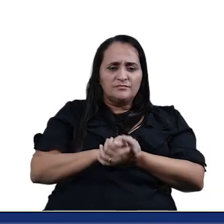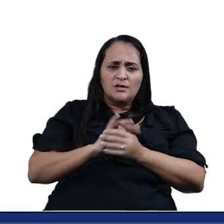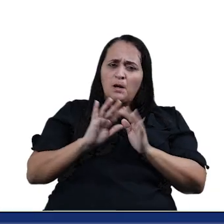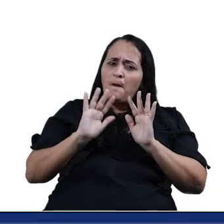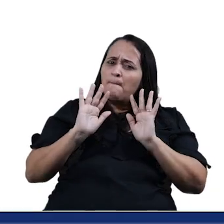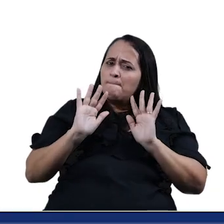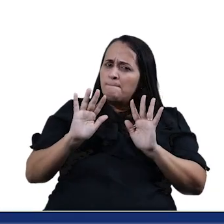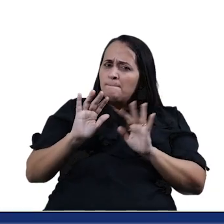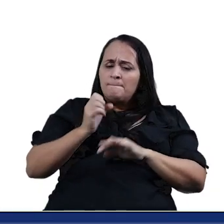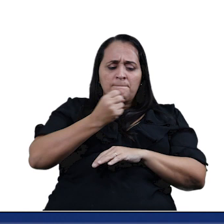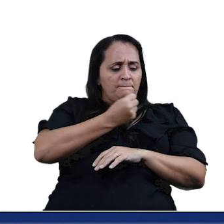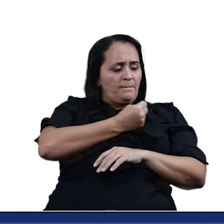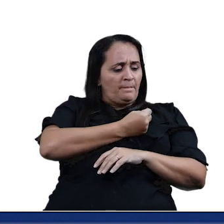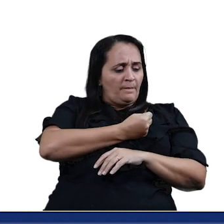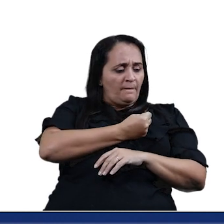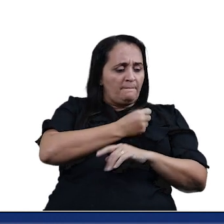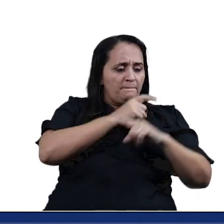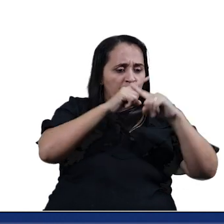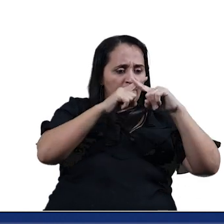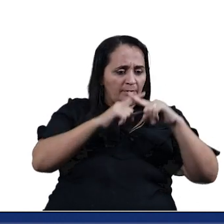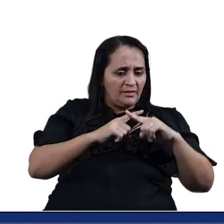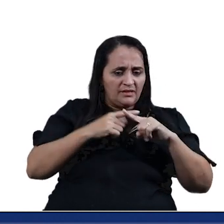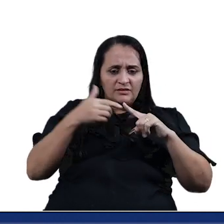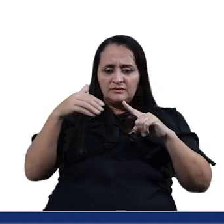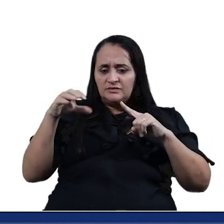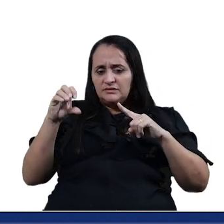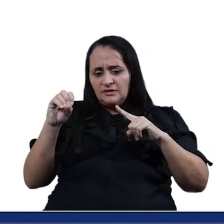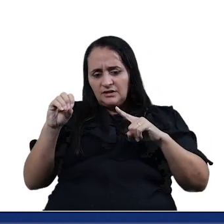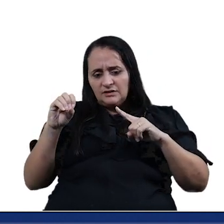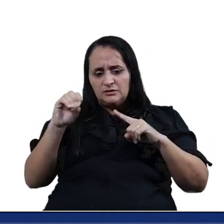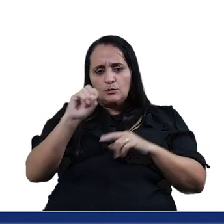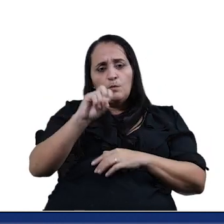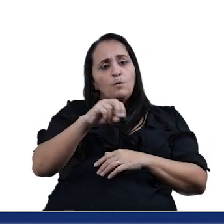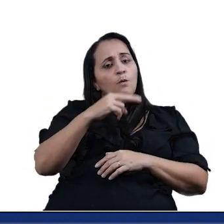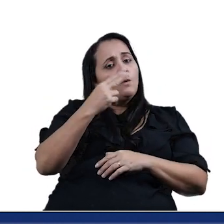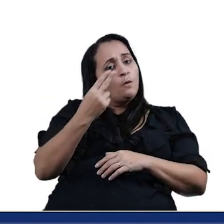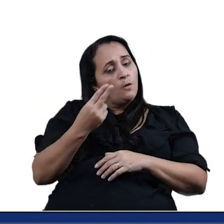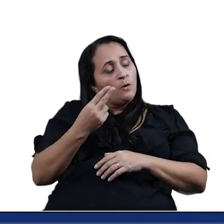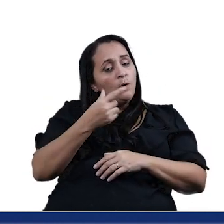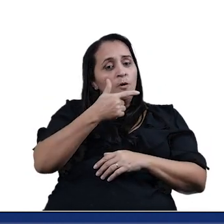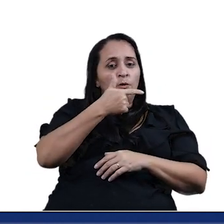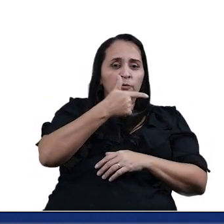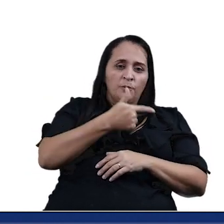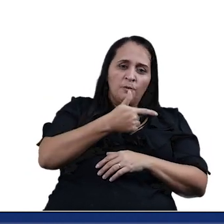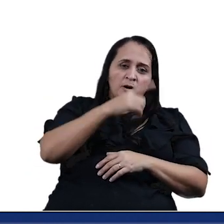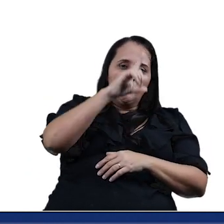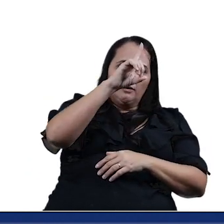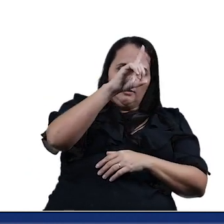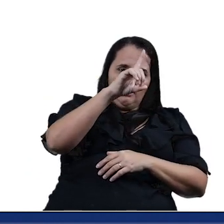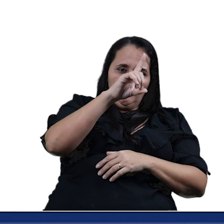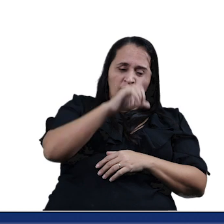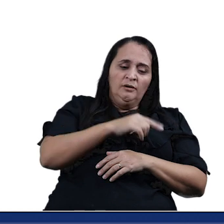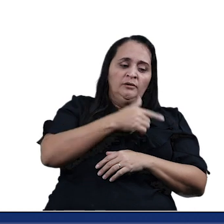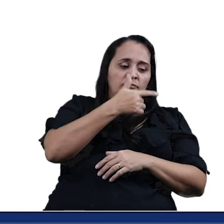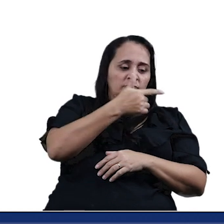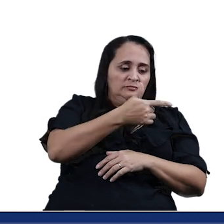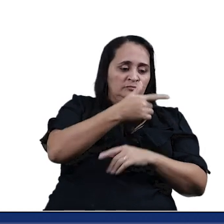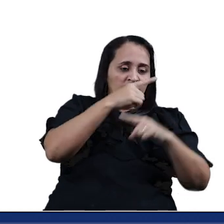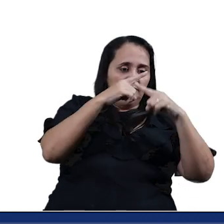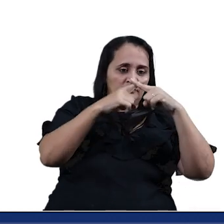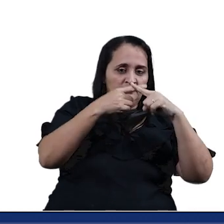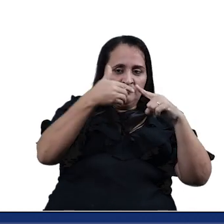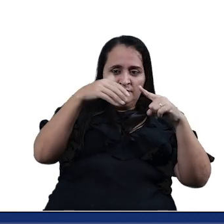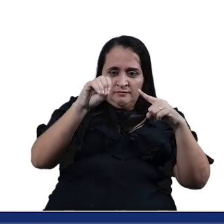Olha lá, o algarismo vezes 10, a unidade ou 2 dezenas. Por exemplo, 2 vezes 10,